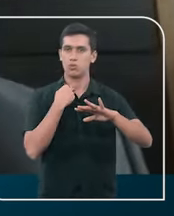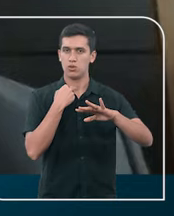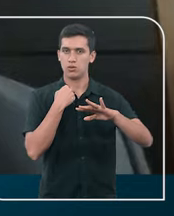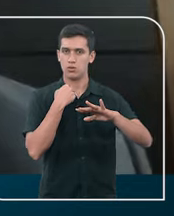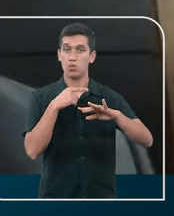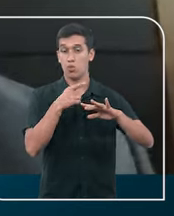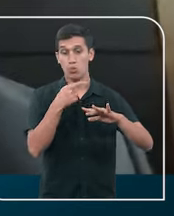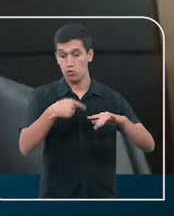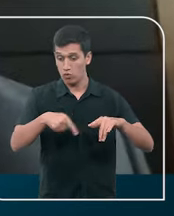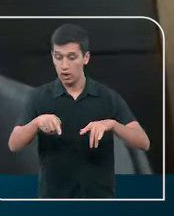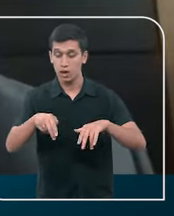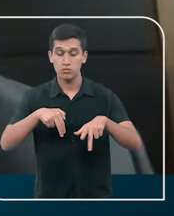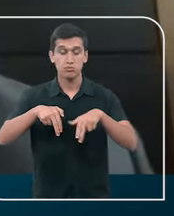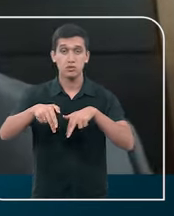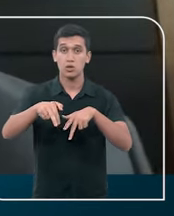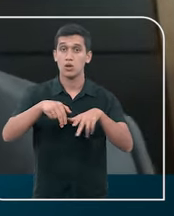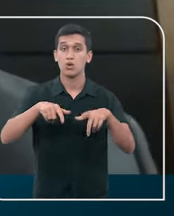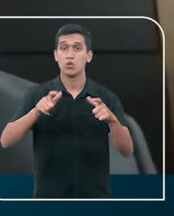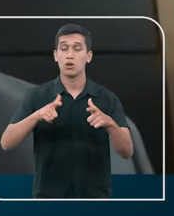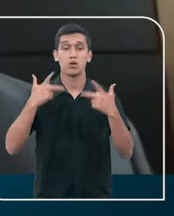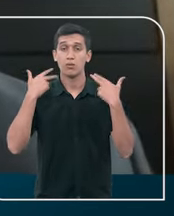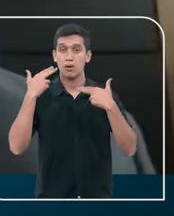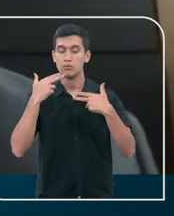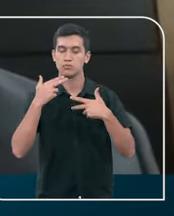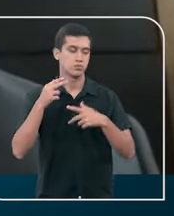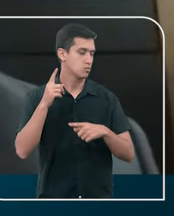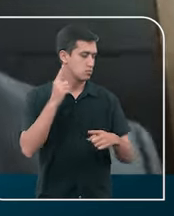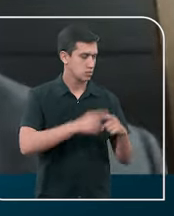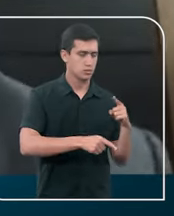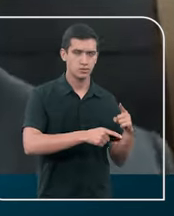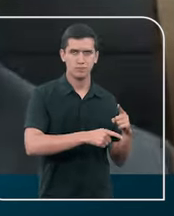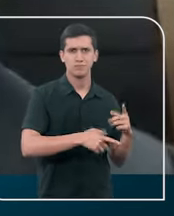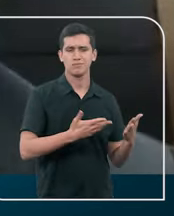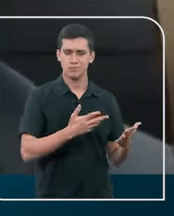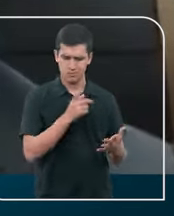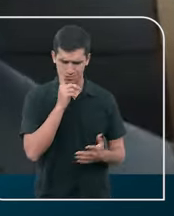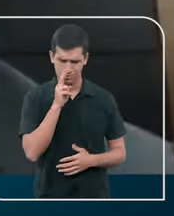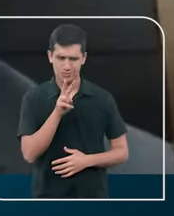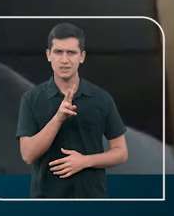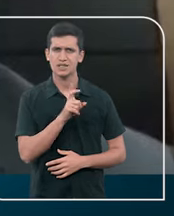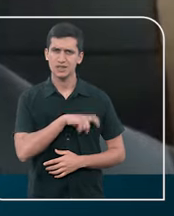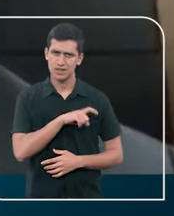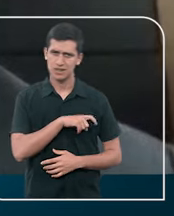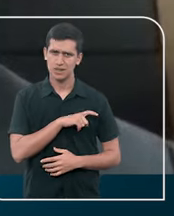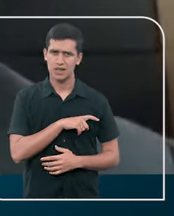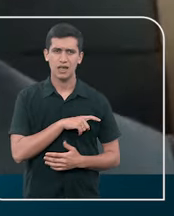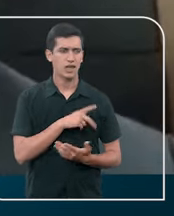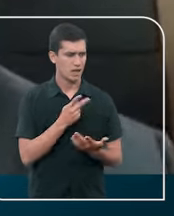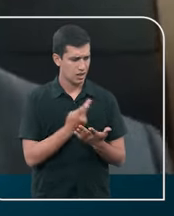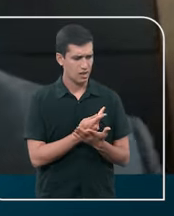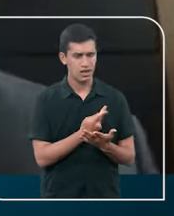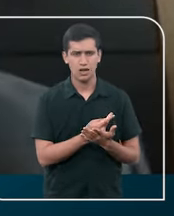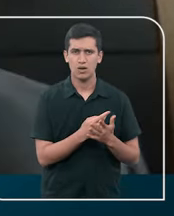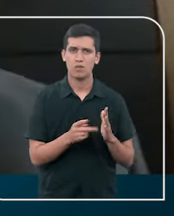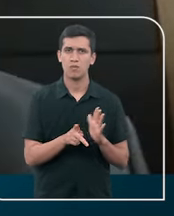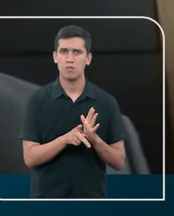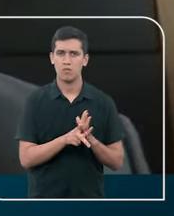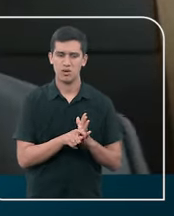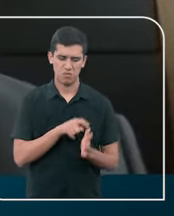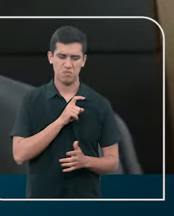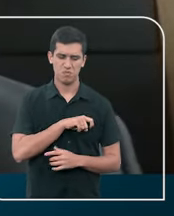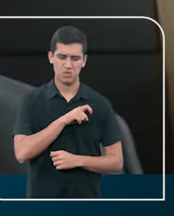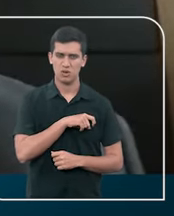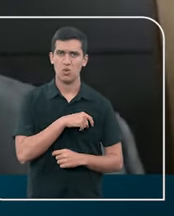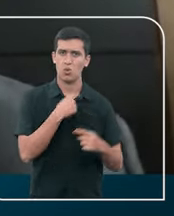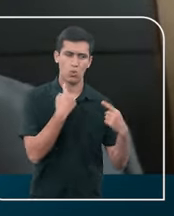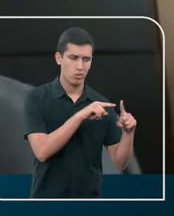comuns Então como a André disse isso é o abuso né abá uso vai além do uso do vai além do razoável do direito nós não